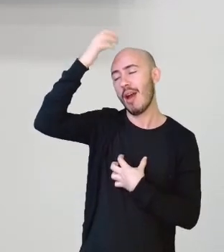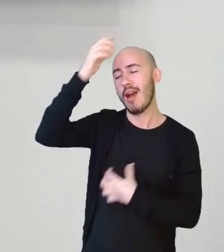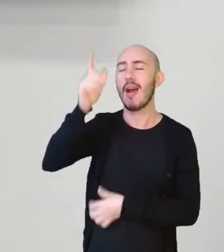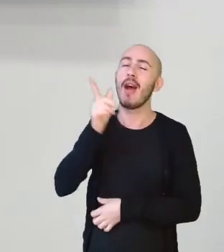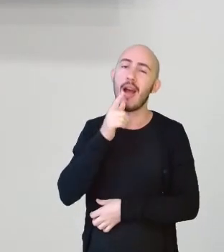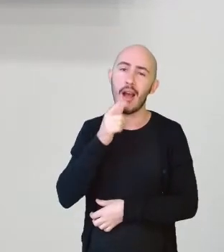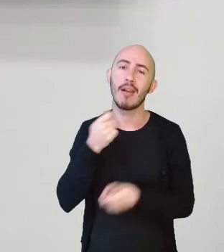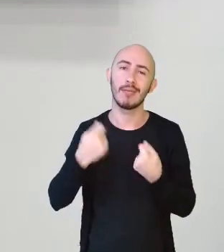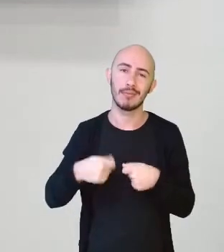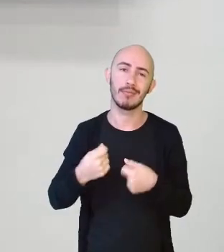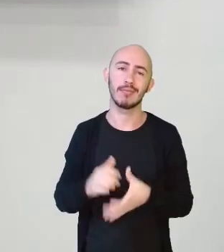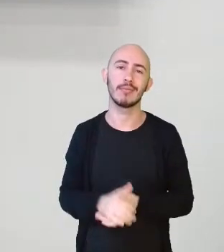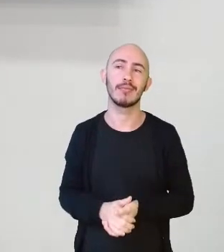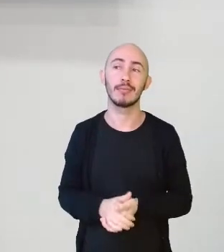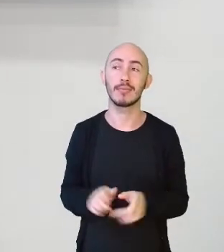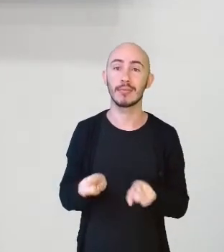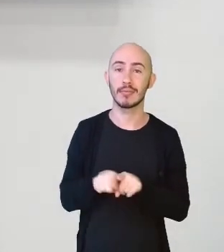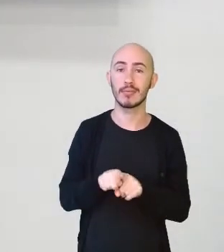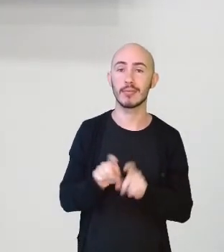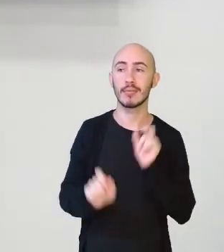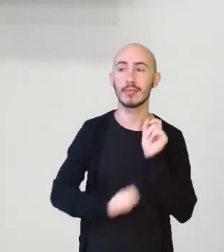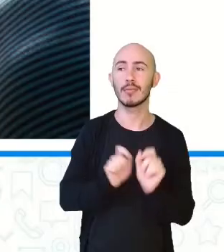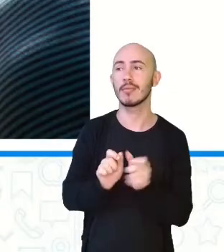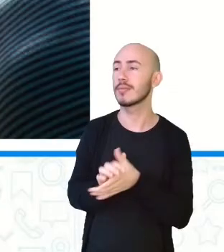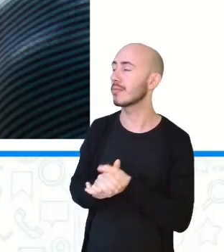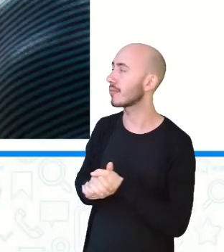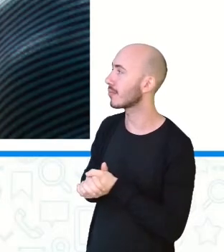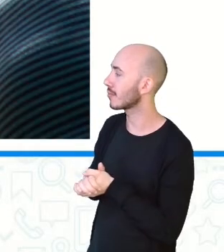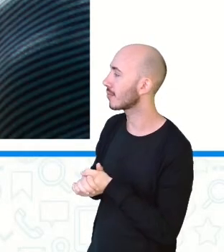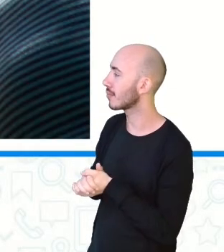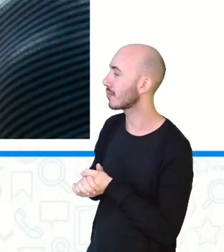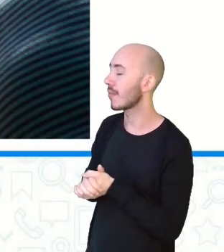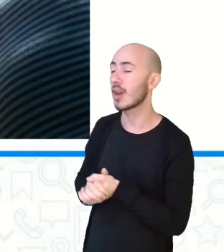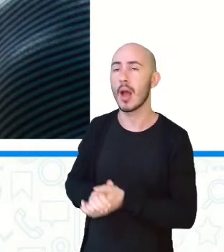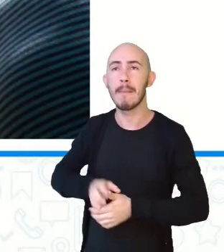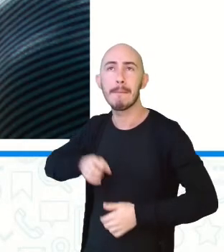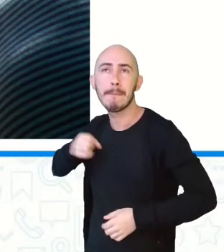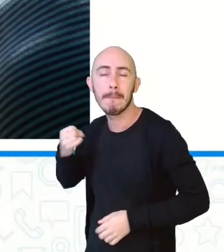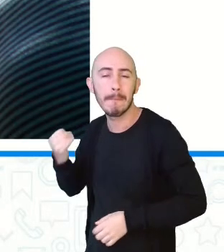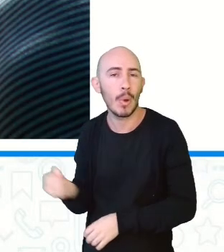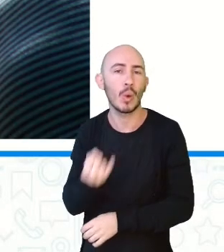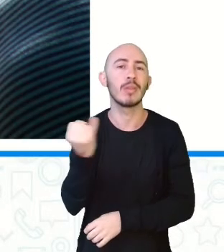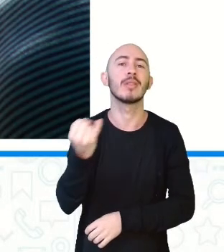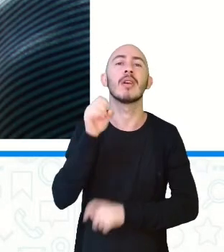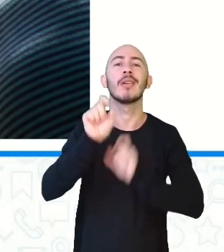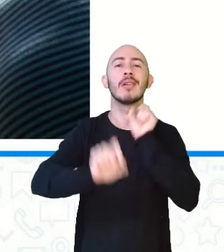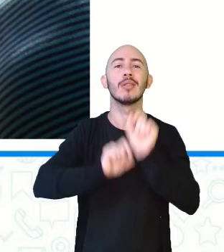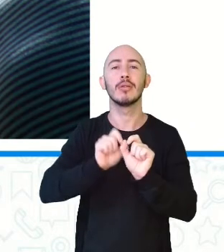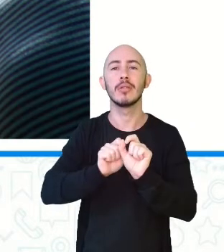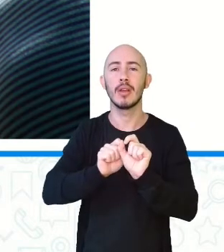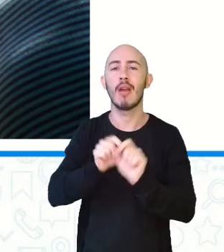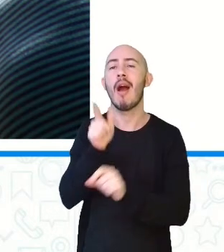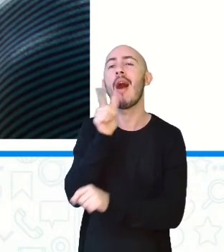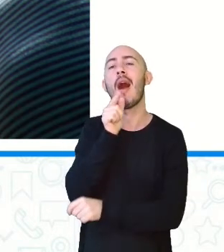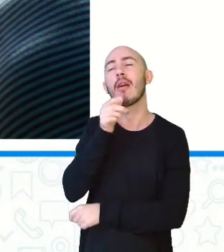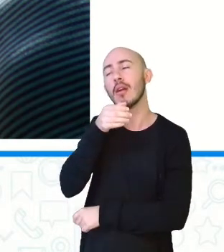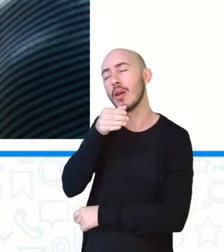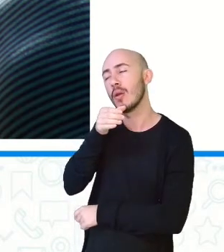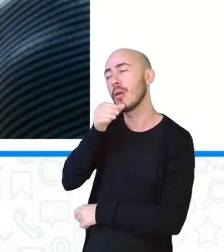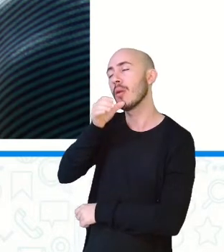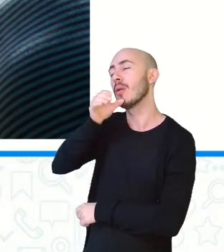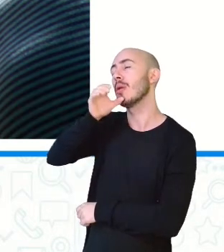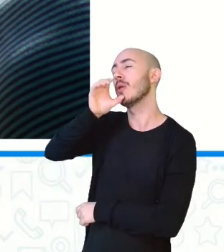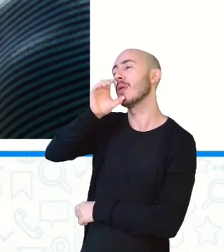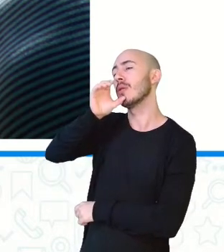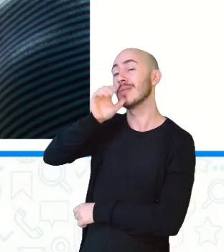banho. Também, e muito importante, beber água. Se